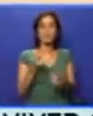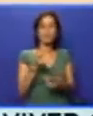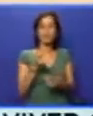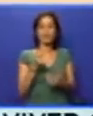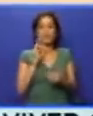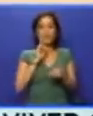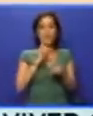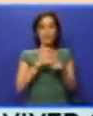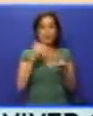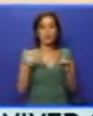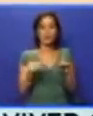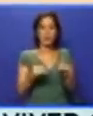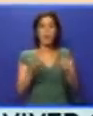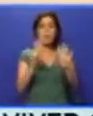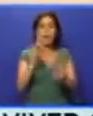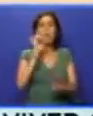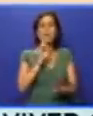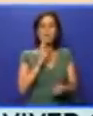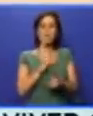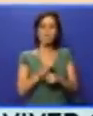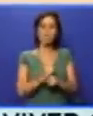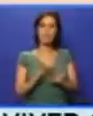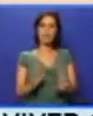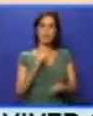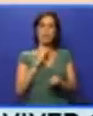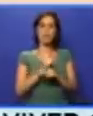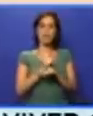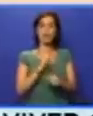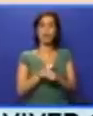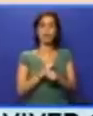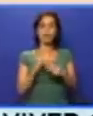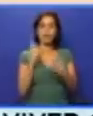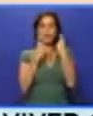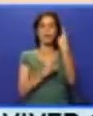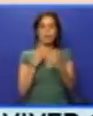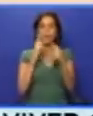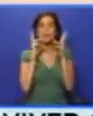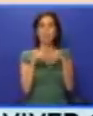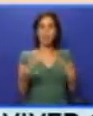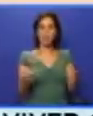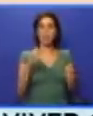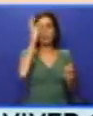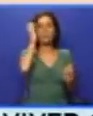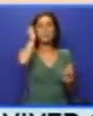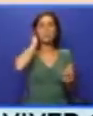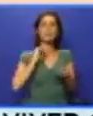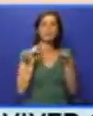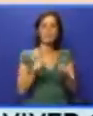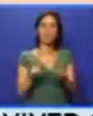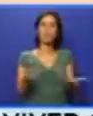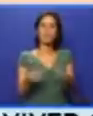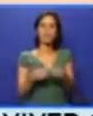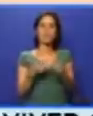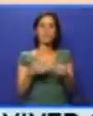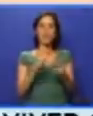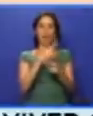bocadinho uma desvantagem, mas há uma coisa muito importante, que é manter o trabalho, e penso que na altura do diagnóstico isso é uma coisa que quase